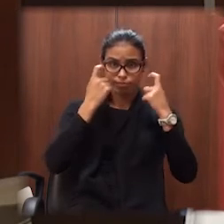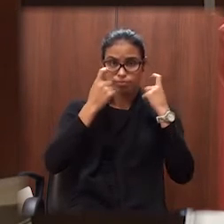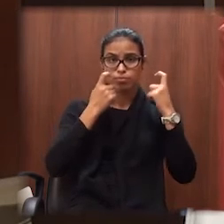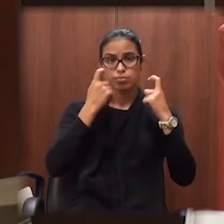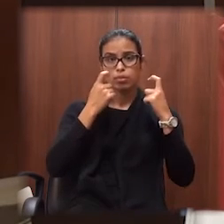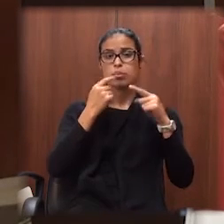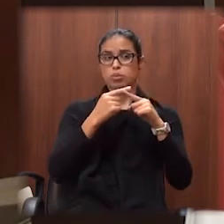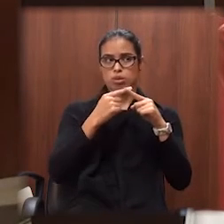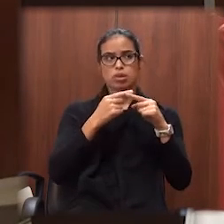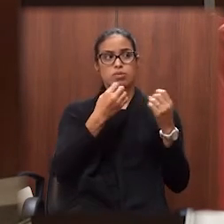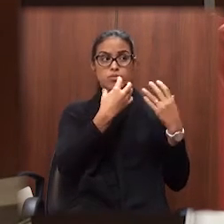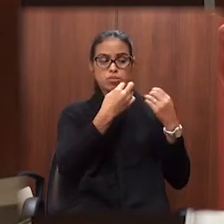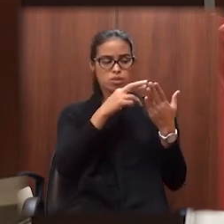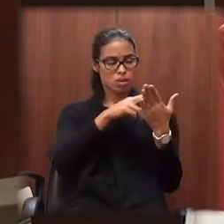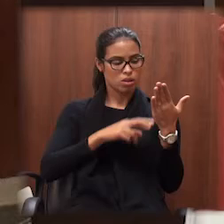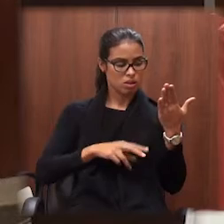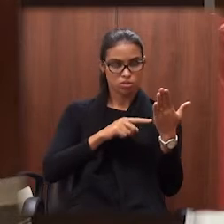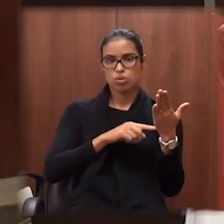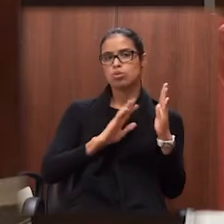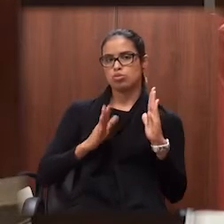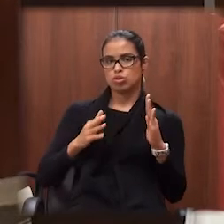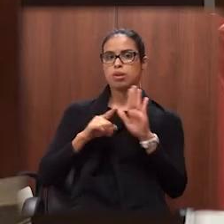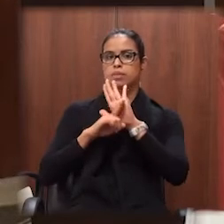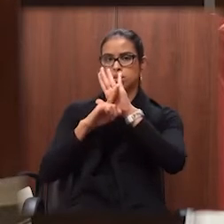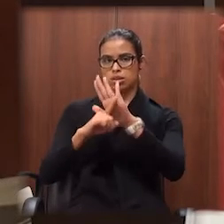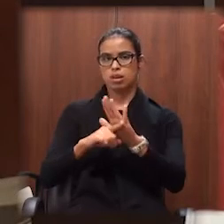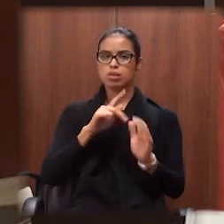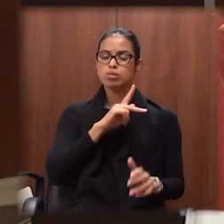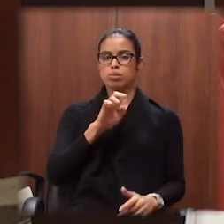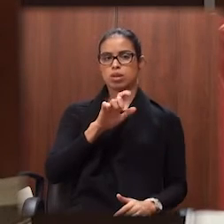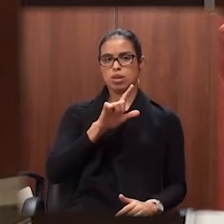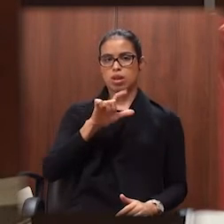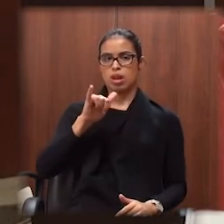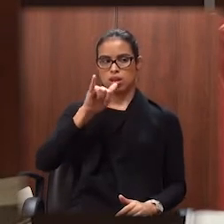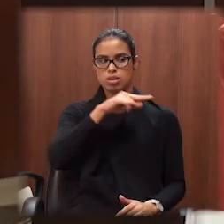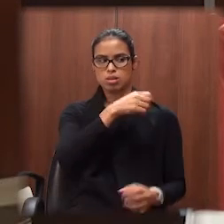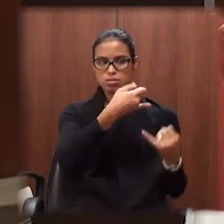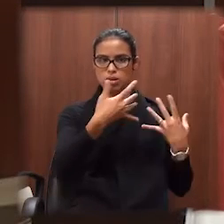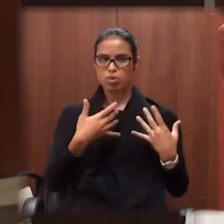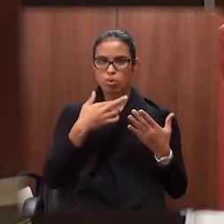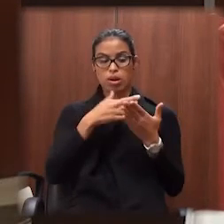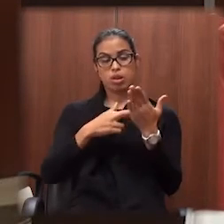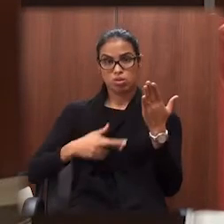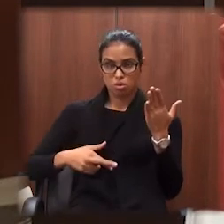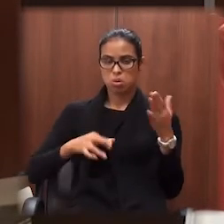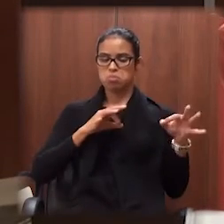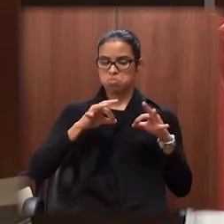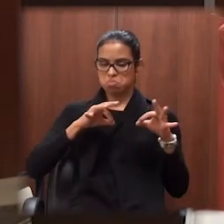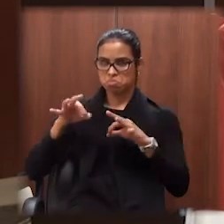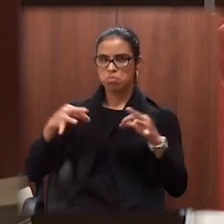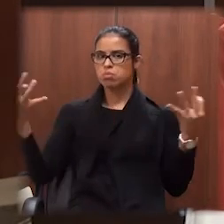no relatório aqui apresentado pela Kelly, um relatório extremamente bem